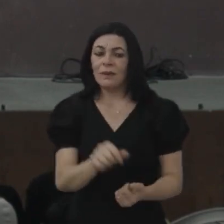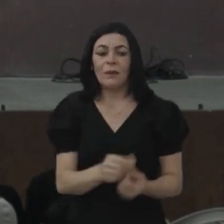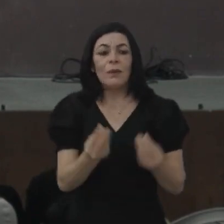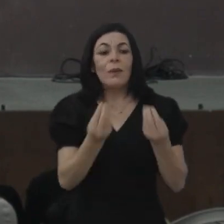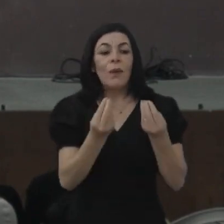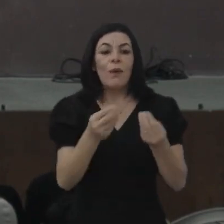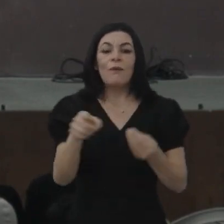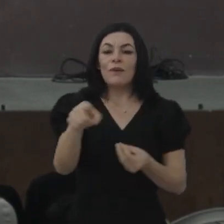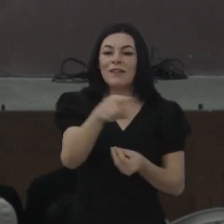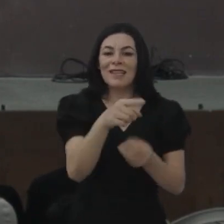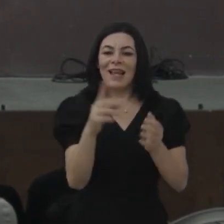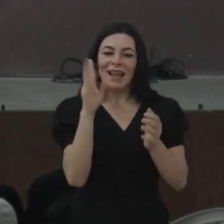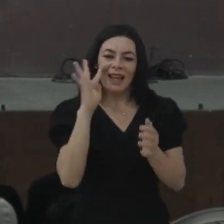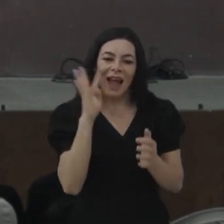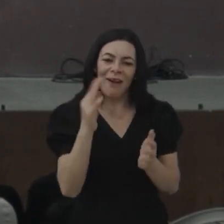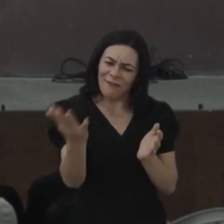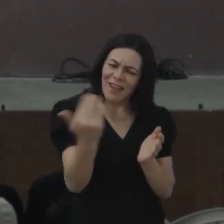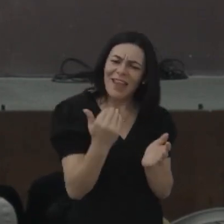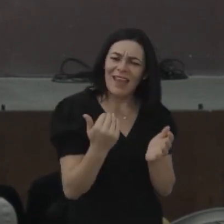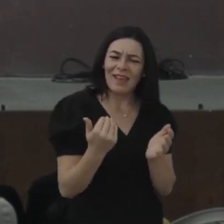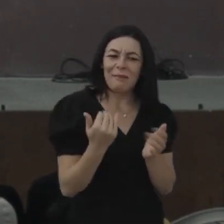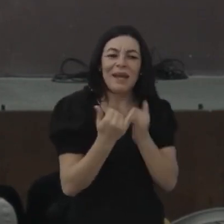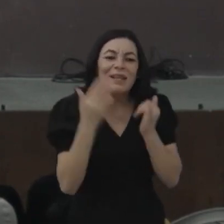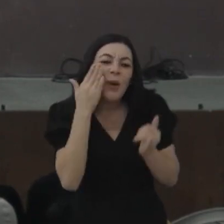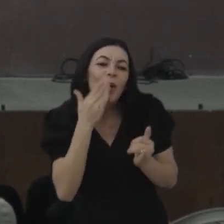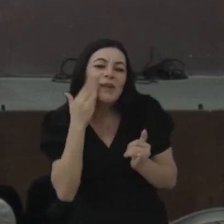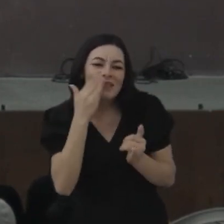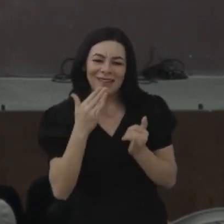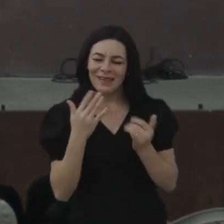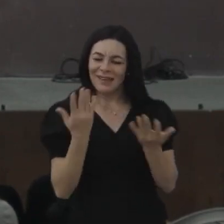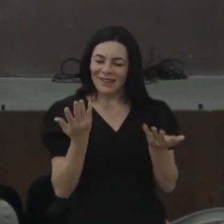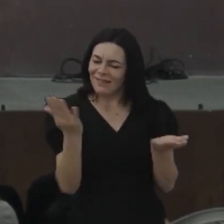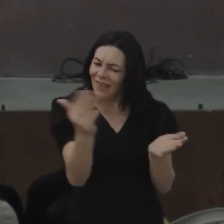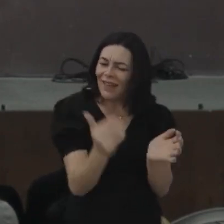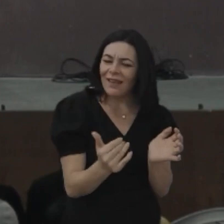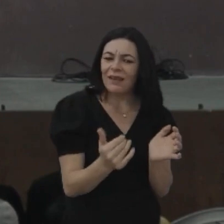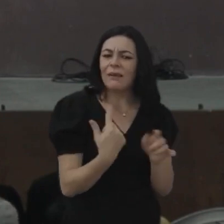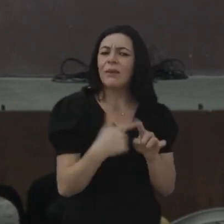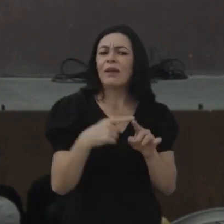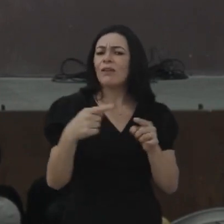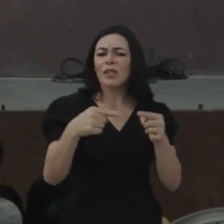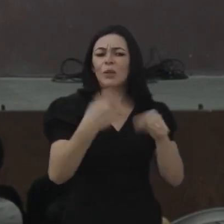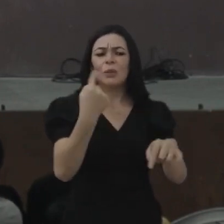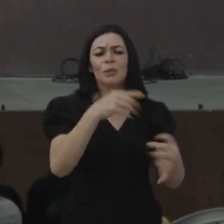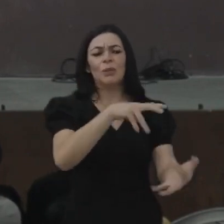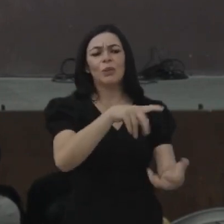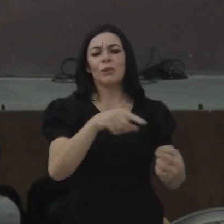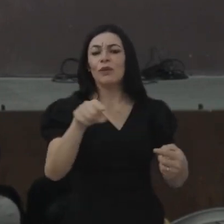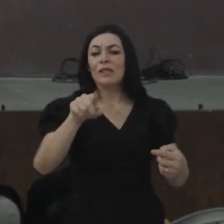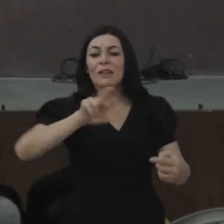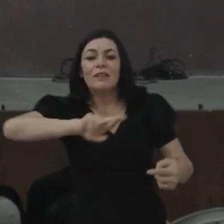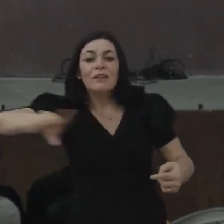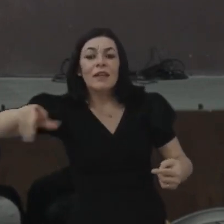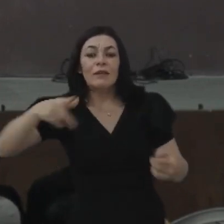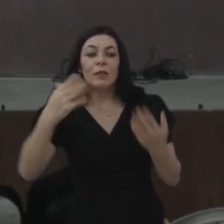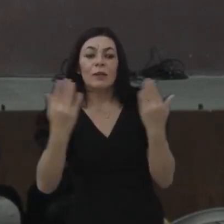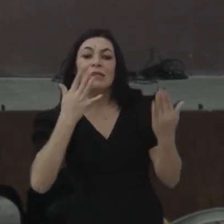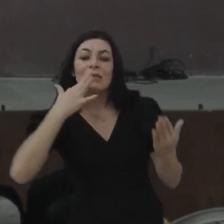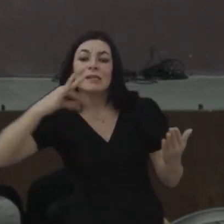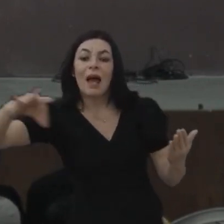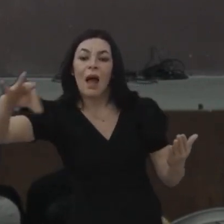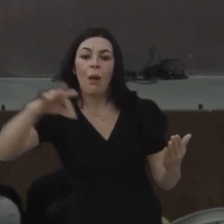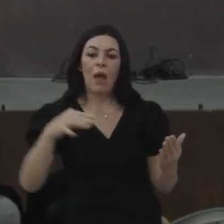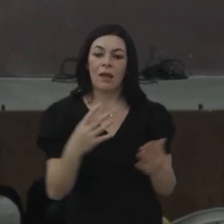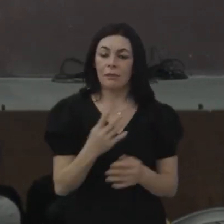achar saboroso, docinho, de festa, se você não é isso para o mundo? Você é sal, você vai